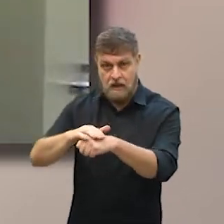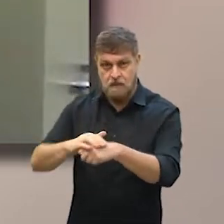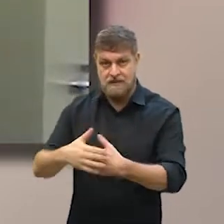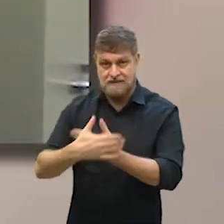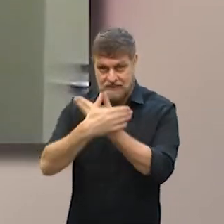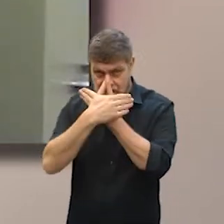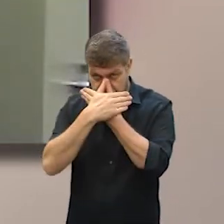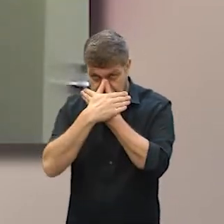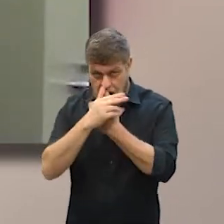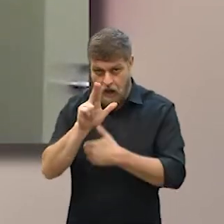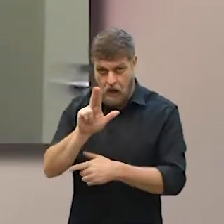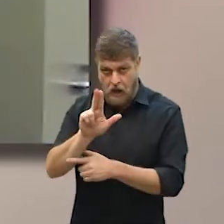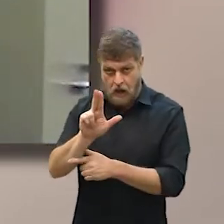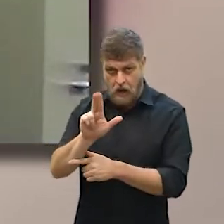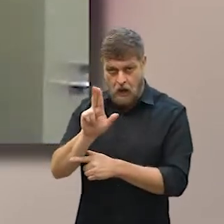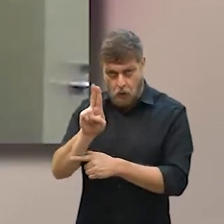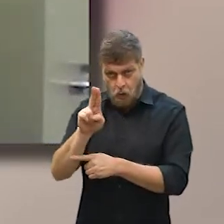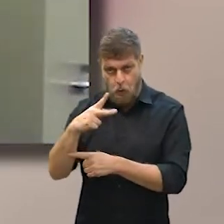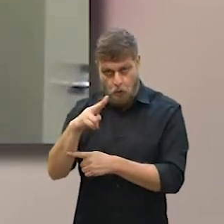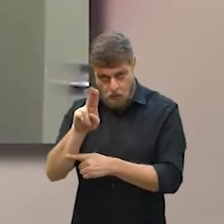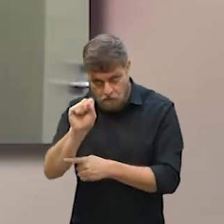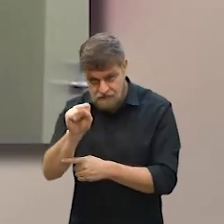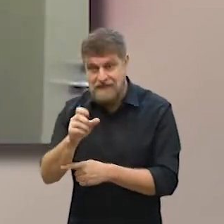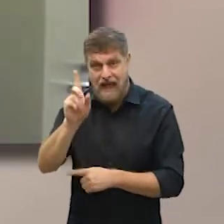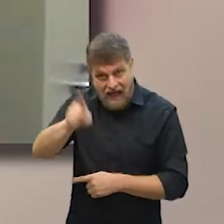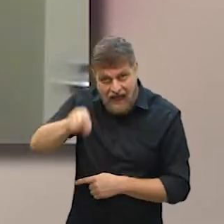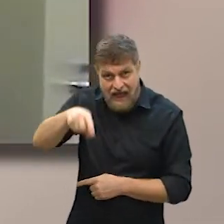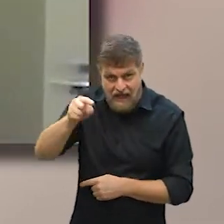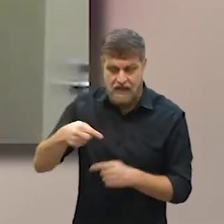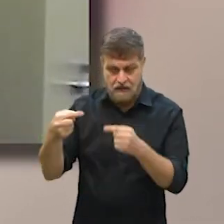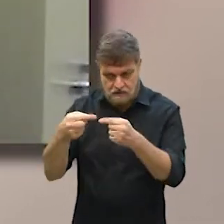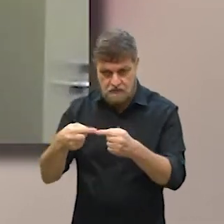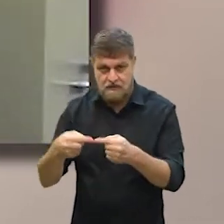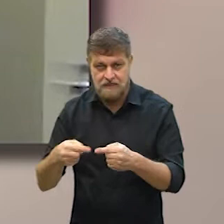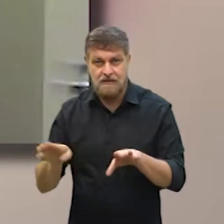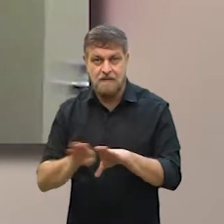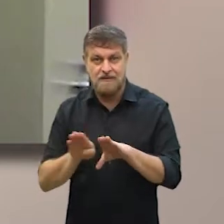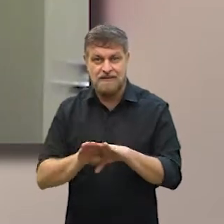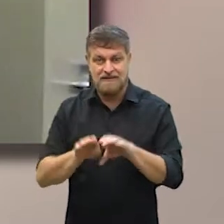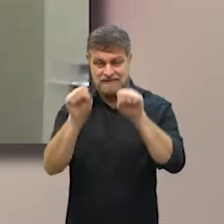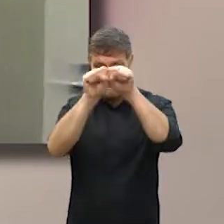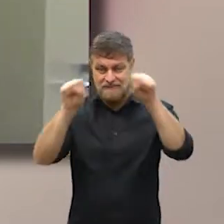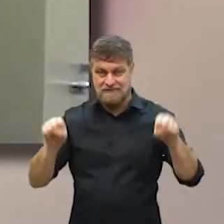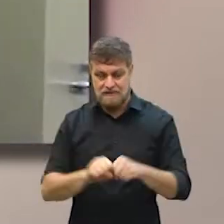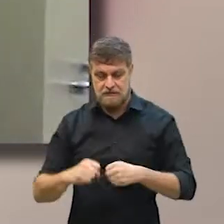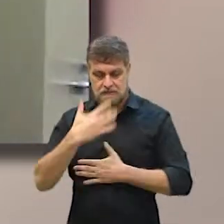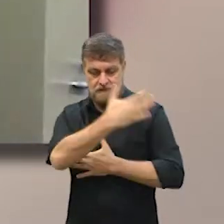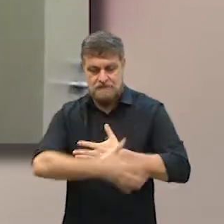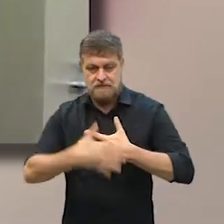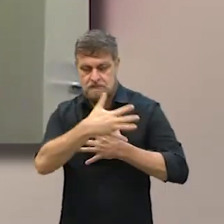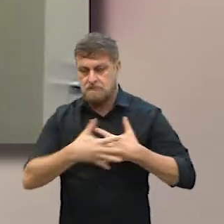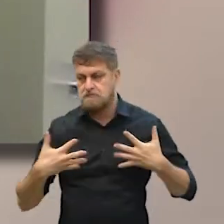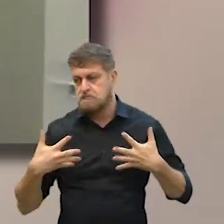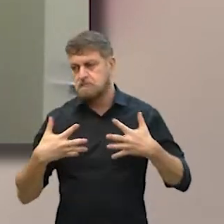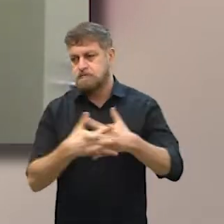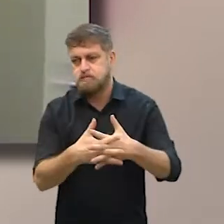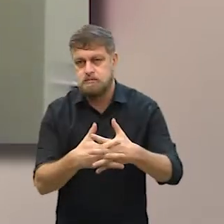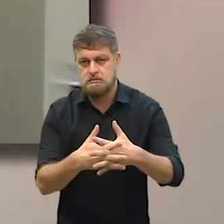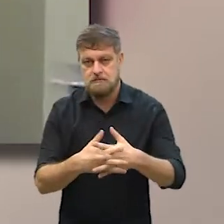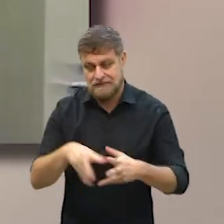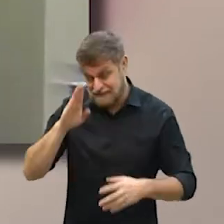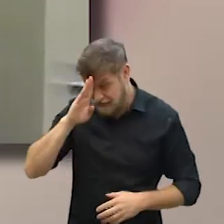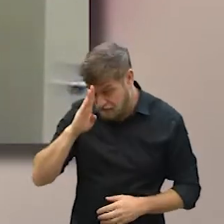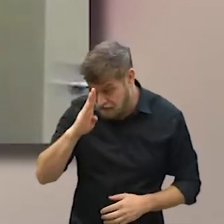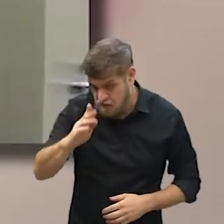autoimunes uma das mais importantes porque eu passei desequilíbrio é um dos maiores de